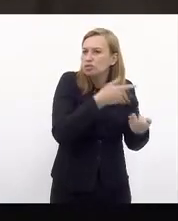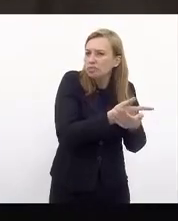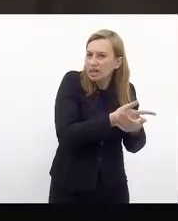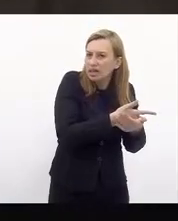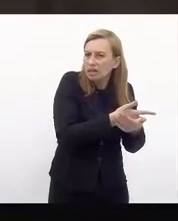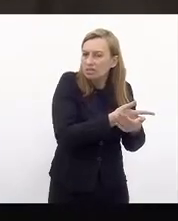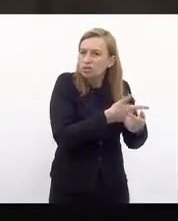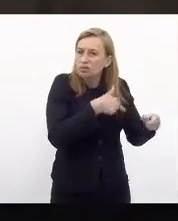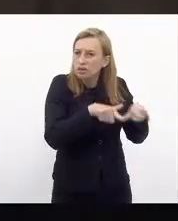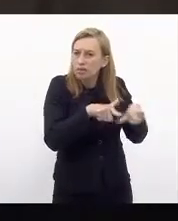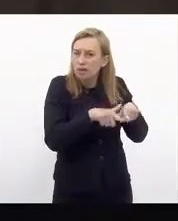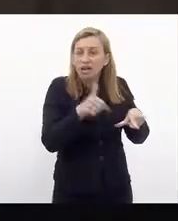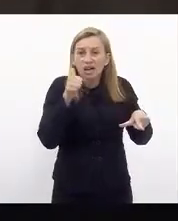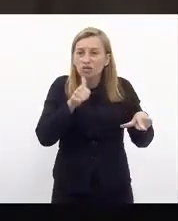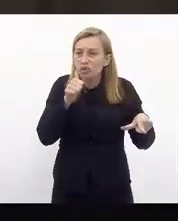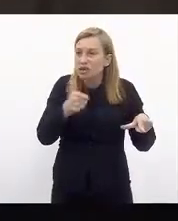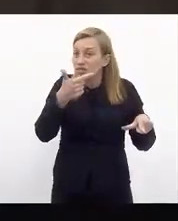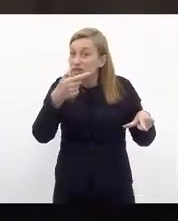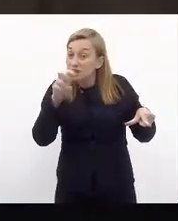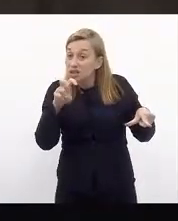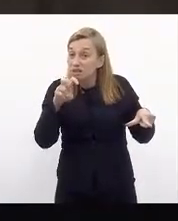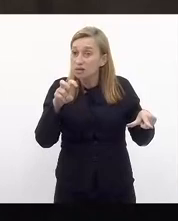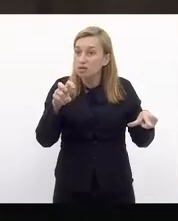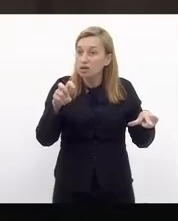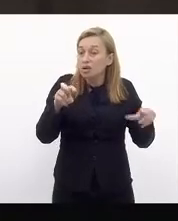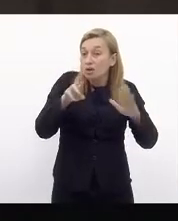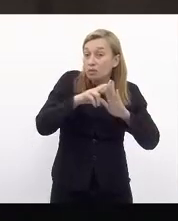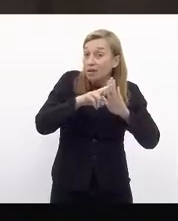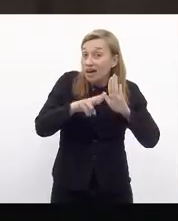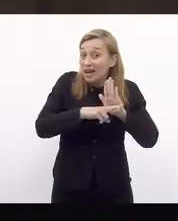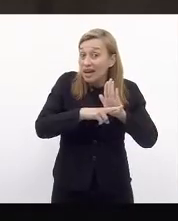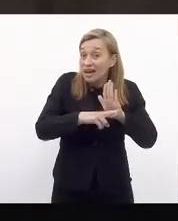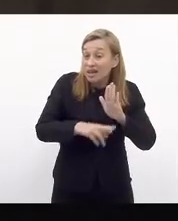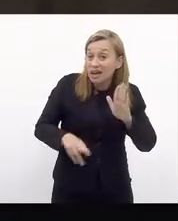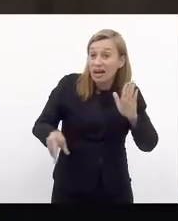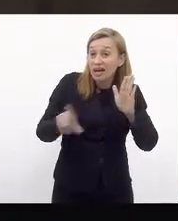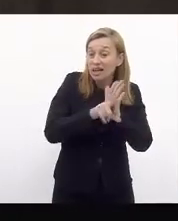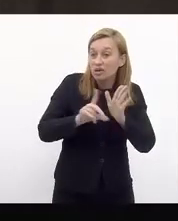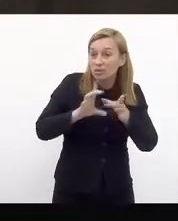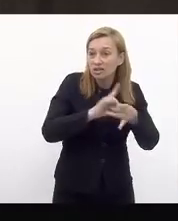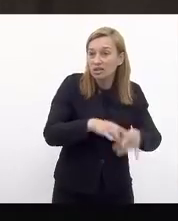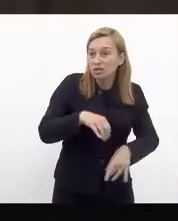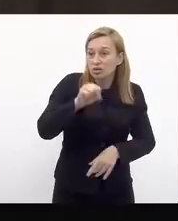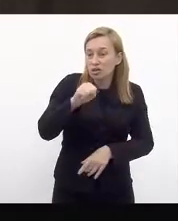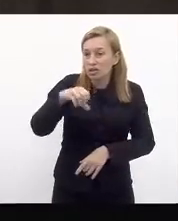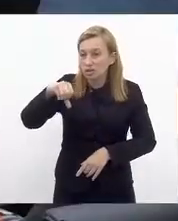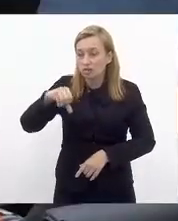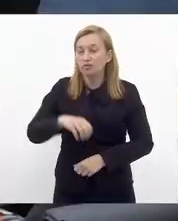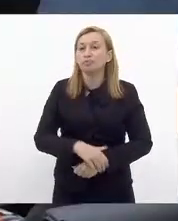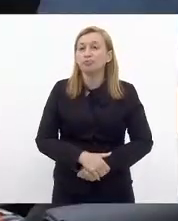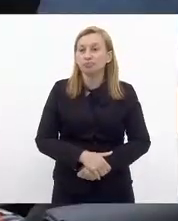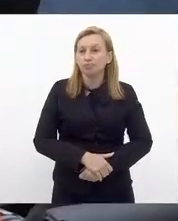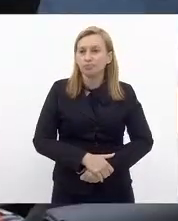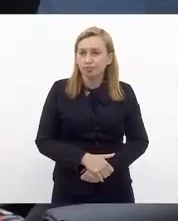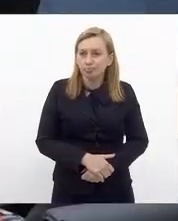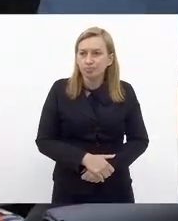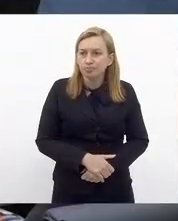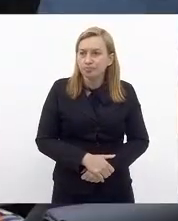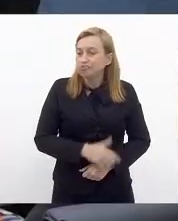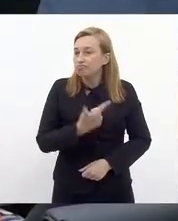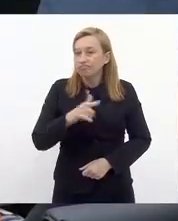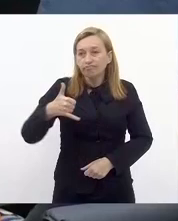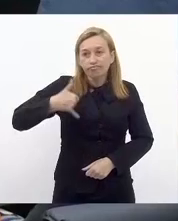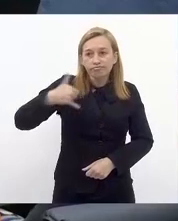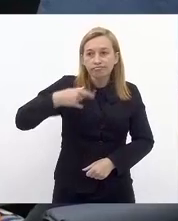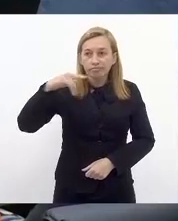repetir o exercício e as mulheres 25 São é uma regra a lei complementar 5789 entendeu nós não